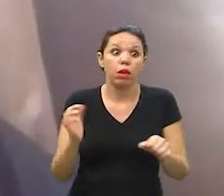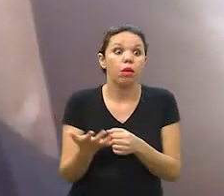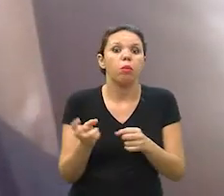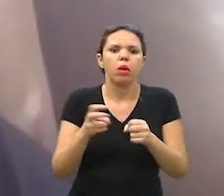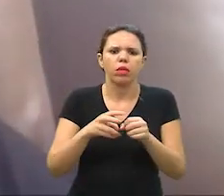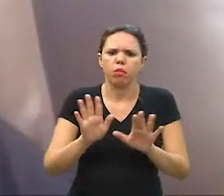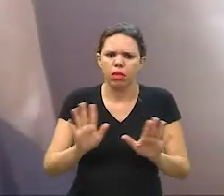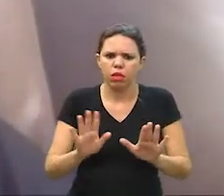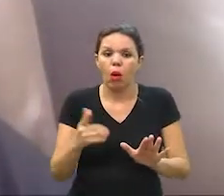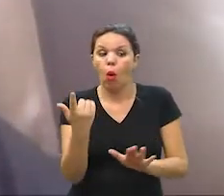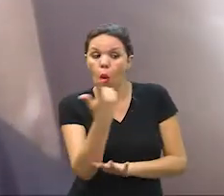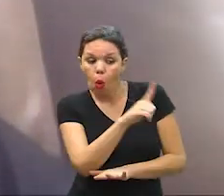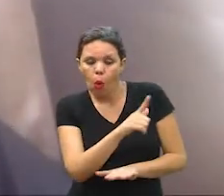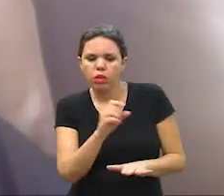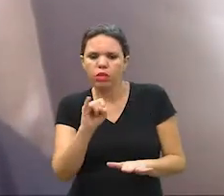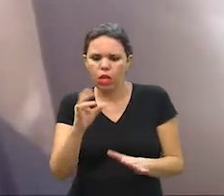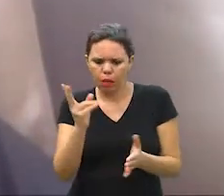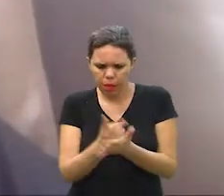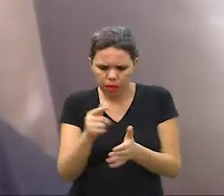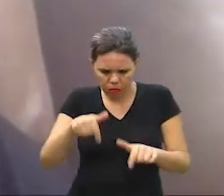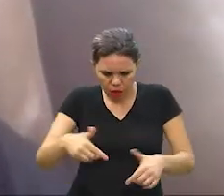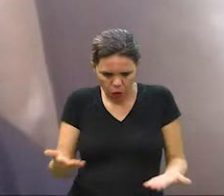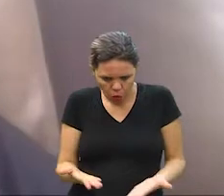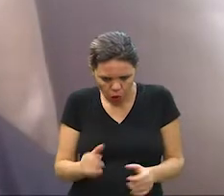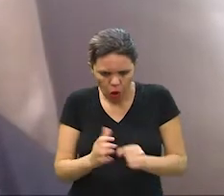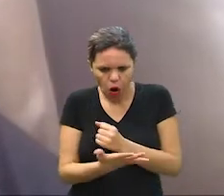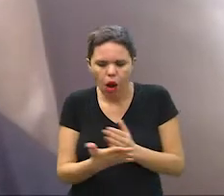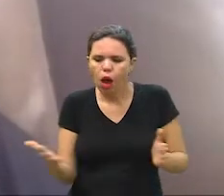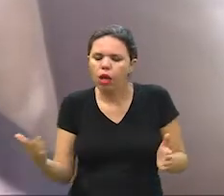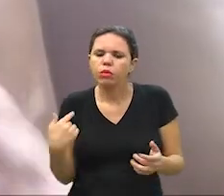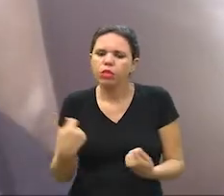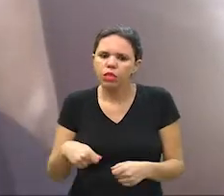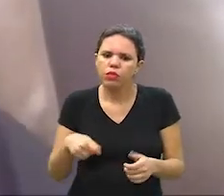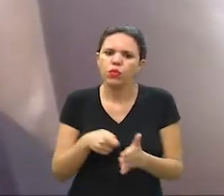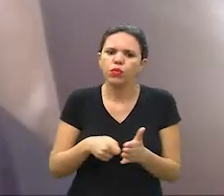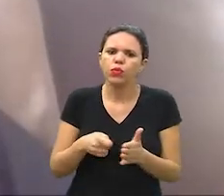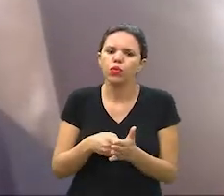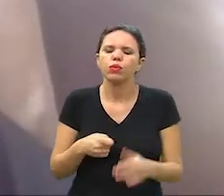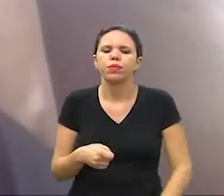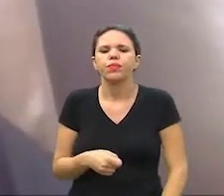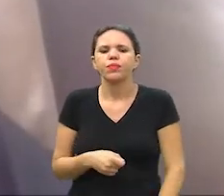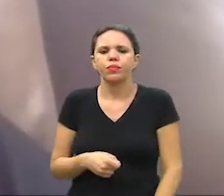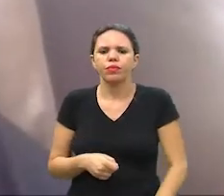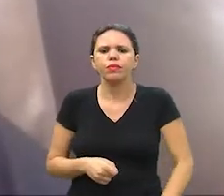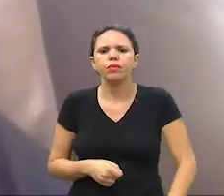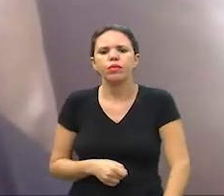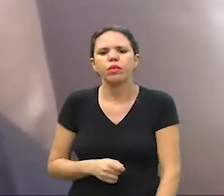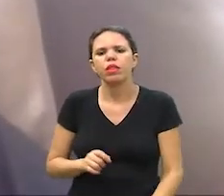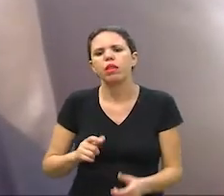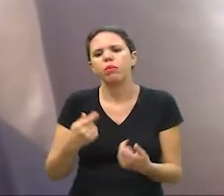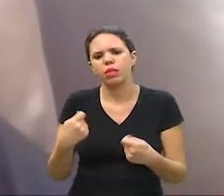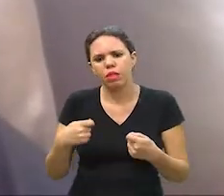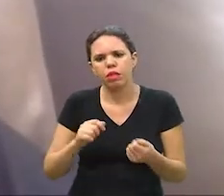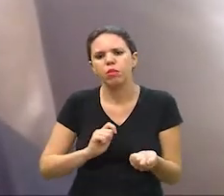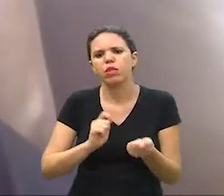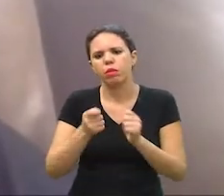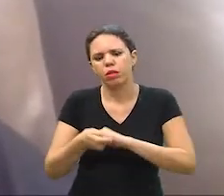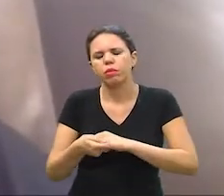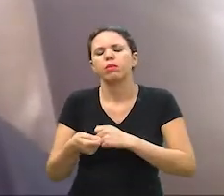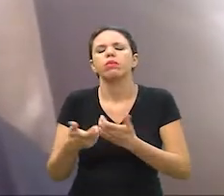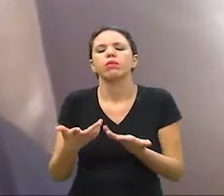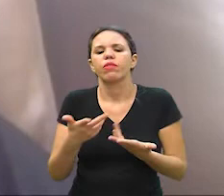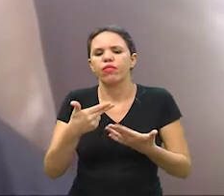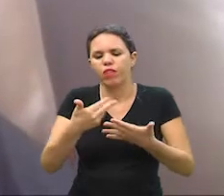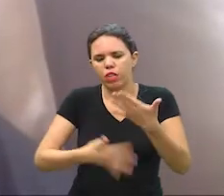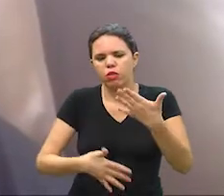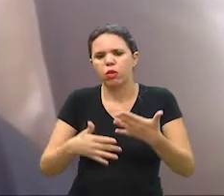pandemia, ainda, né, da Covid-19, nós temos que aperfeiçoar uma série de coisas. Eu acho que o papel de vocês da Câmara